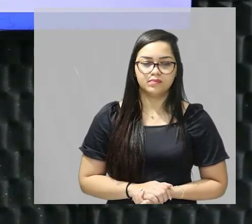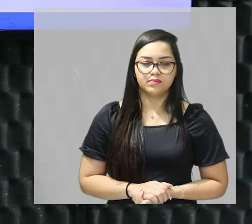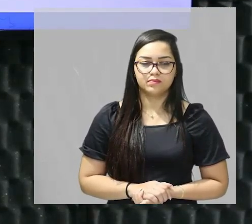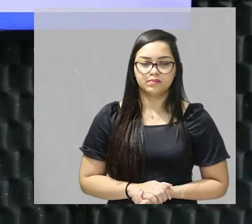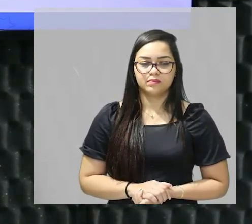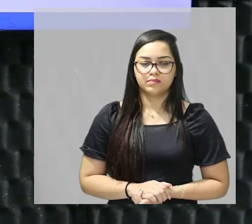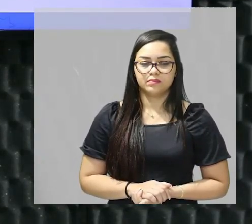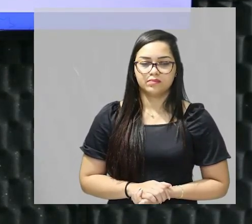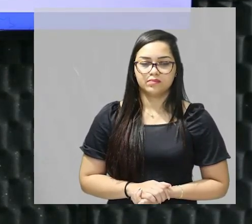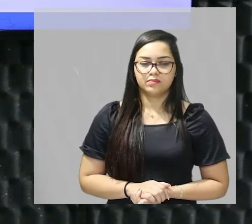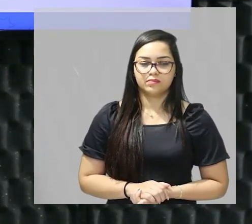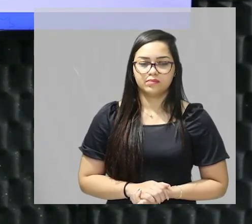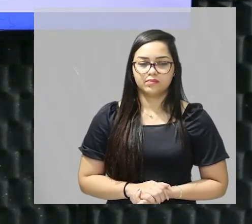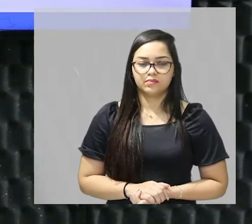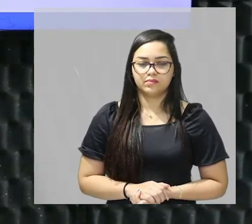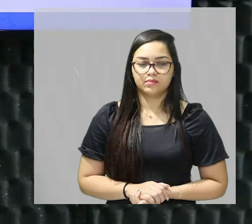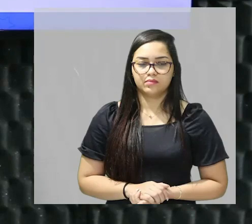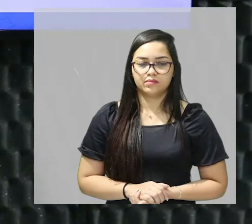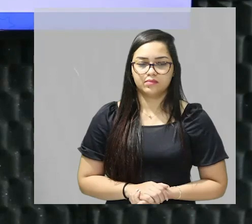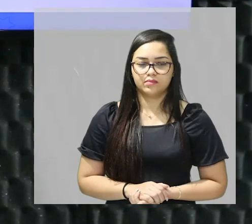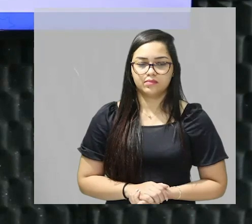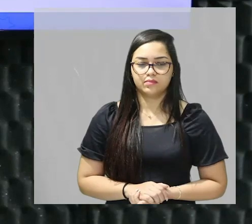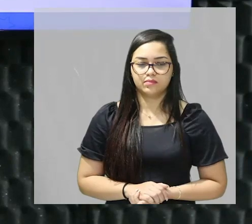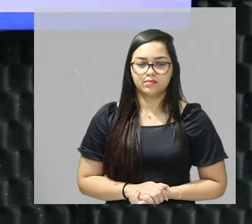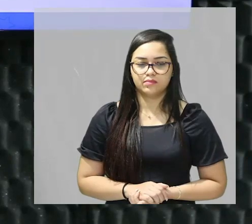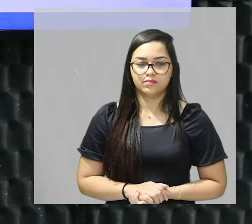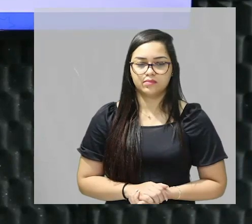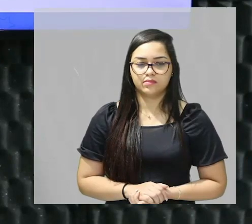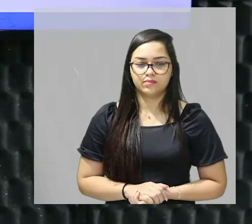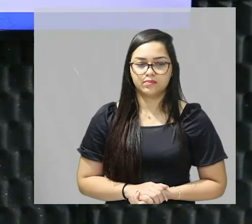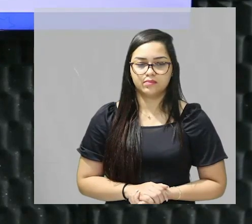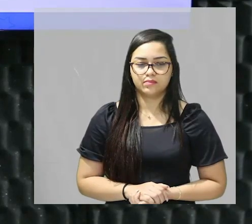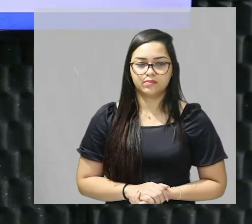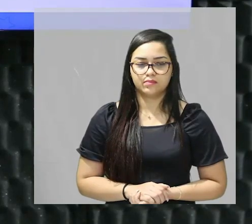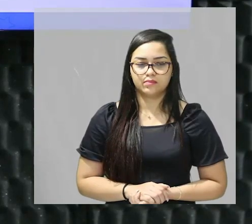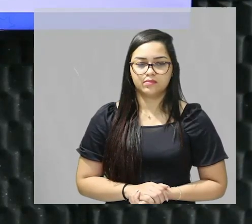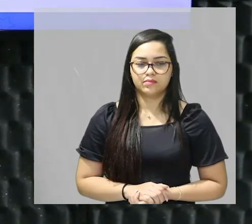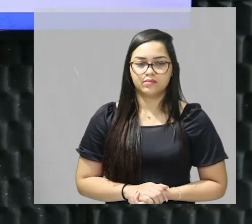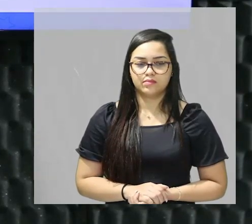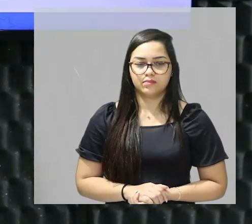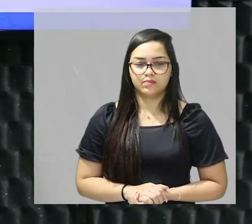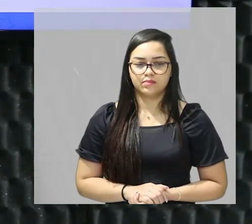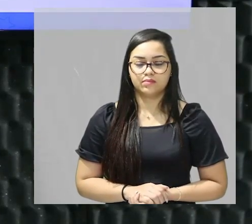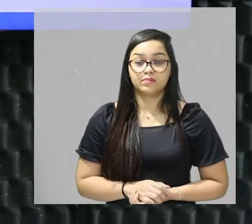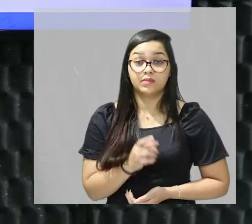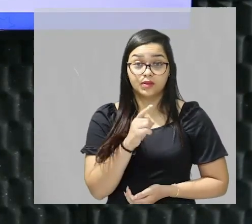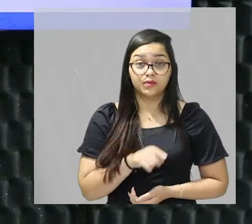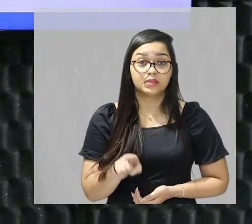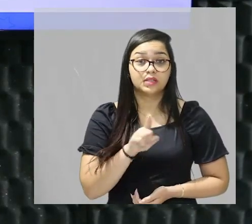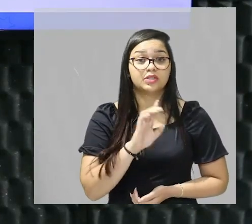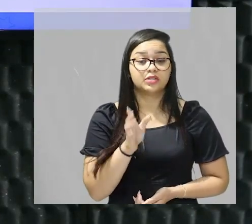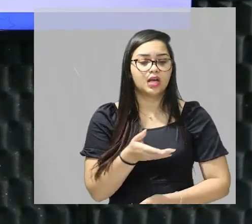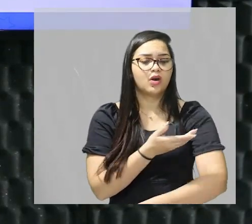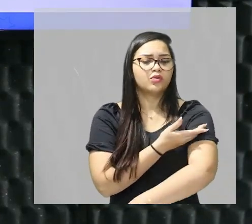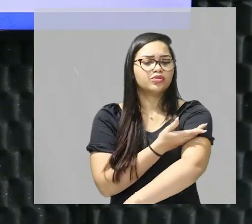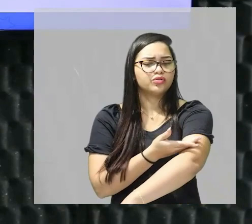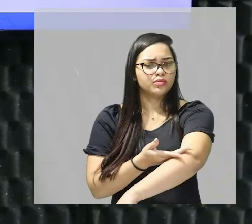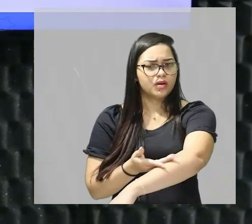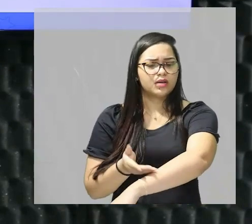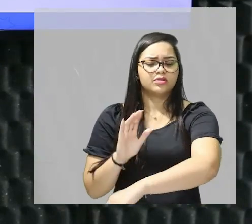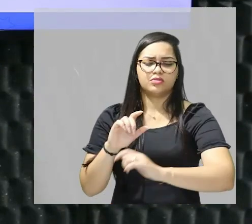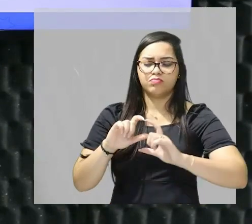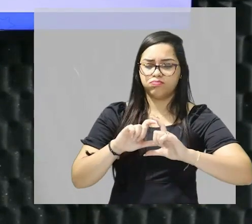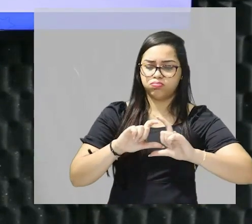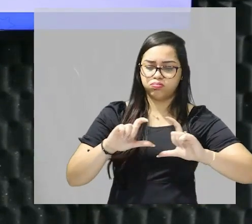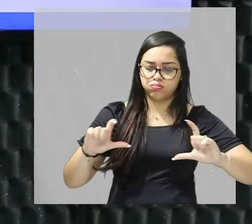T4, né? As temperaturas crescentes. Ok? Tudo mesmo. Vocês já estão acostumados. O enunciado do Enem,